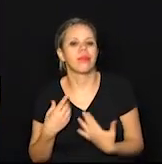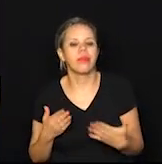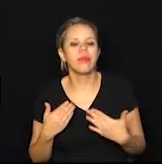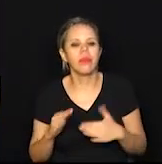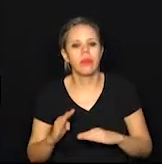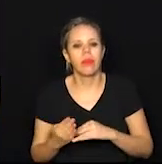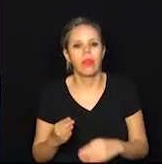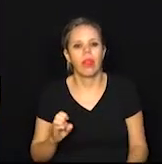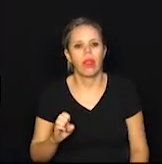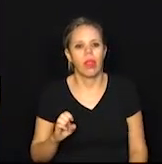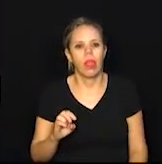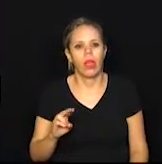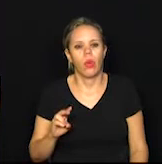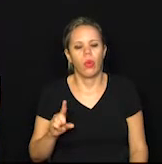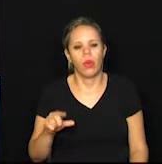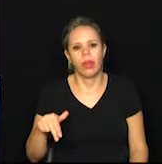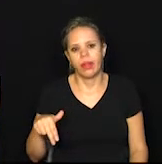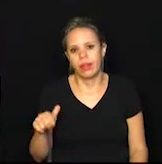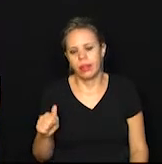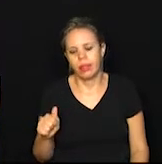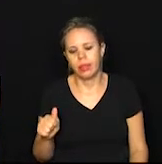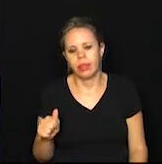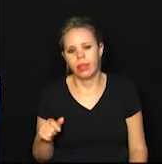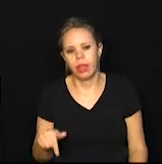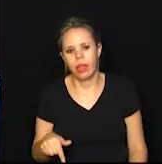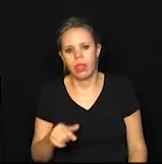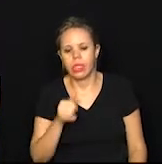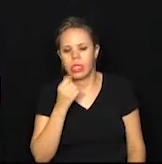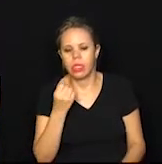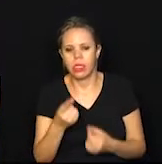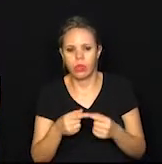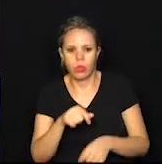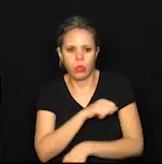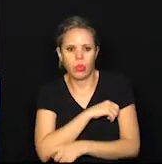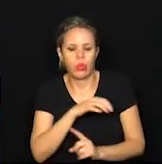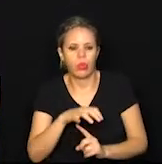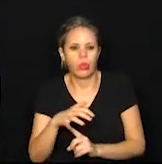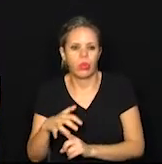Olina, de absorver alguns alunos da praça